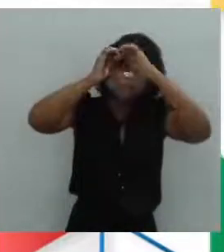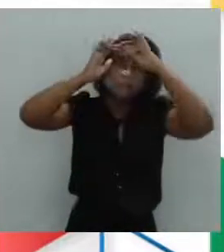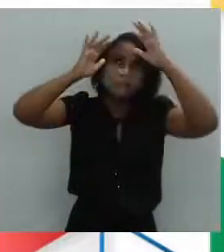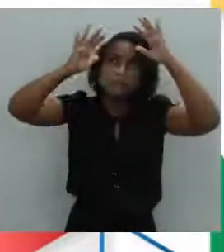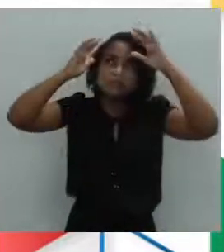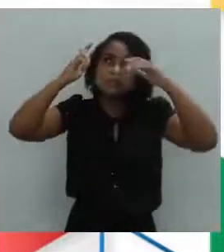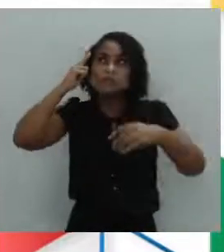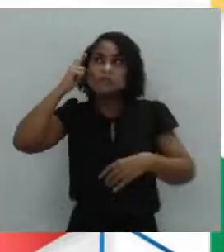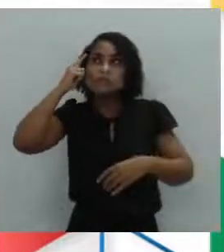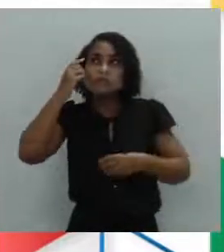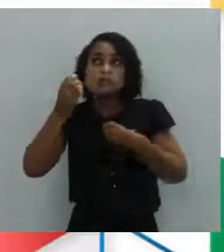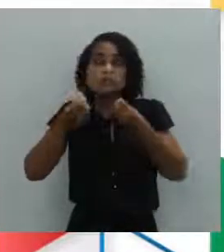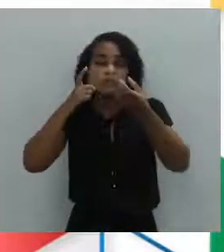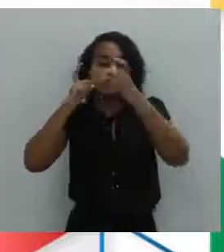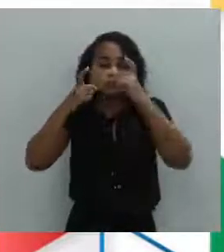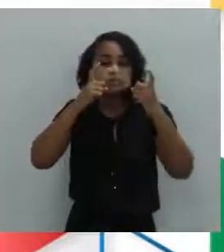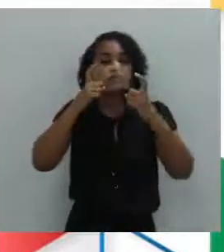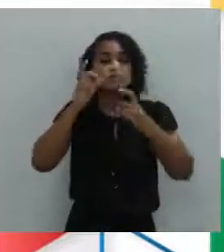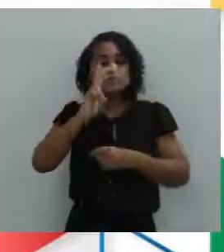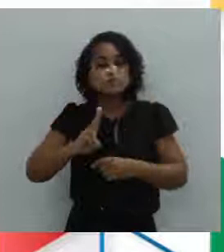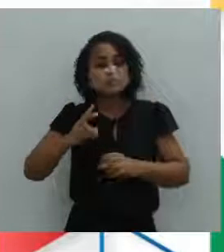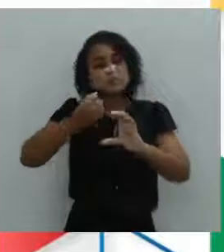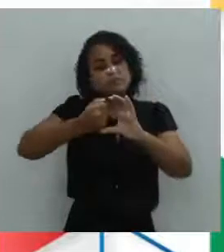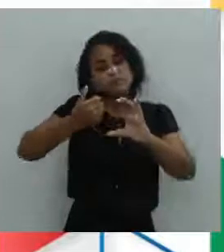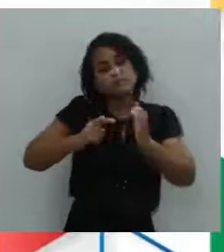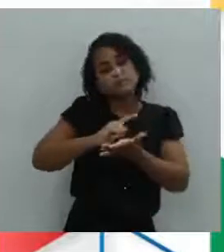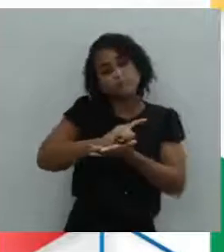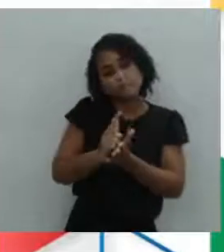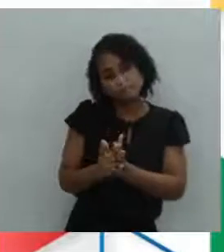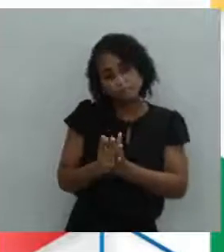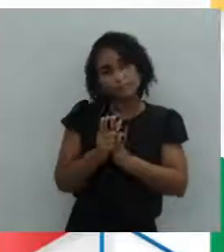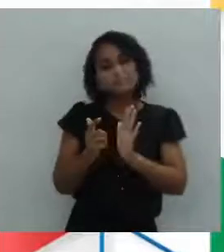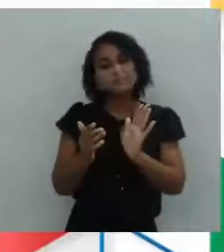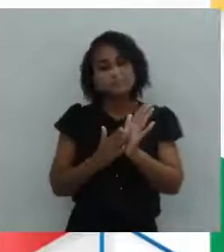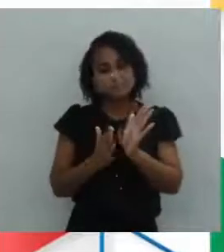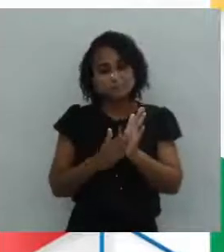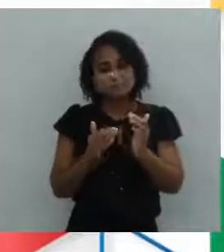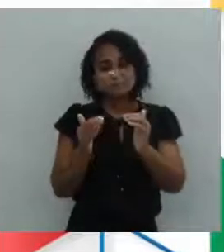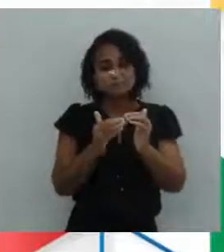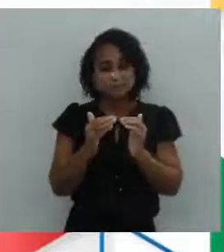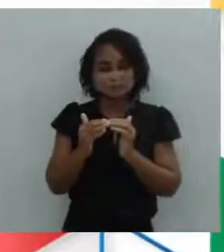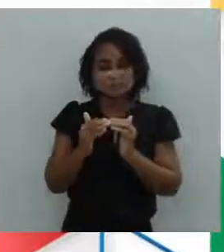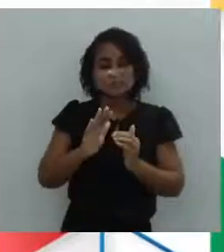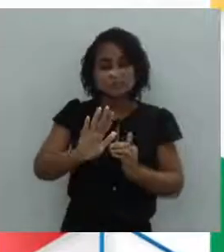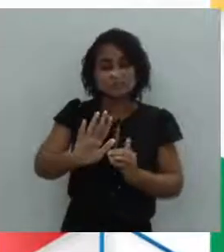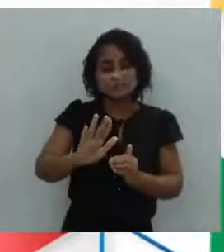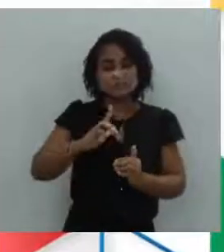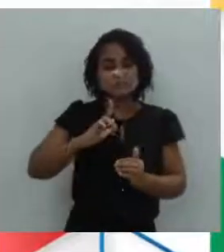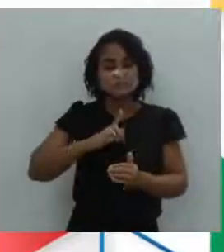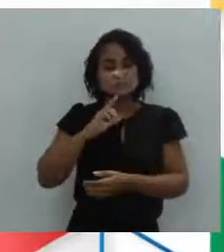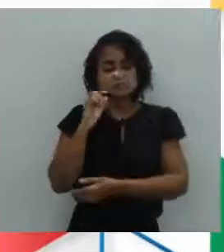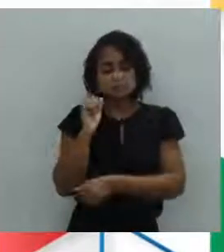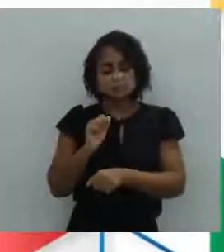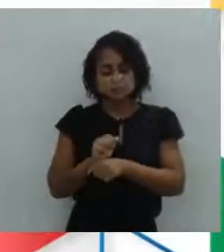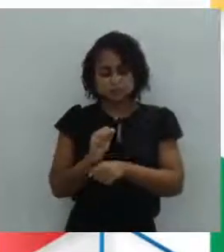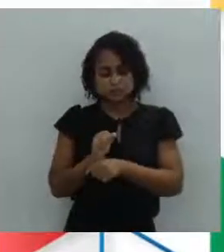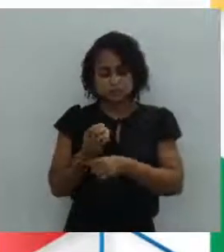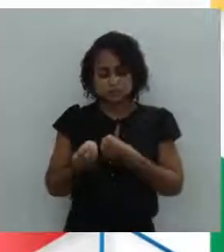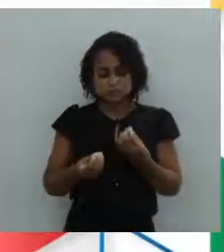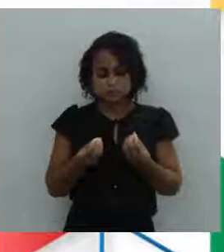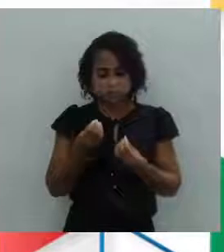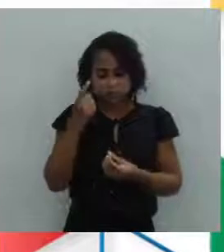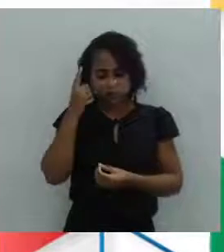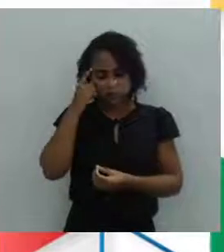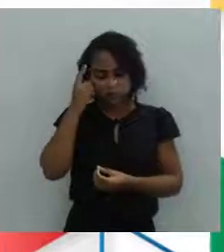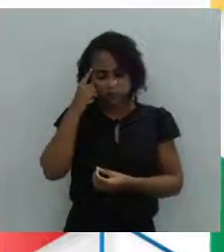para utilizar as características do gênero em seu favor. Então vamos parar e refletir como é que